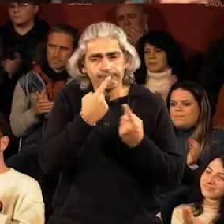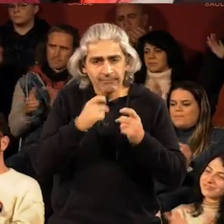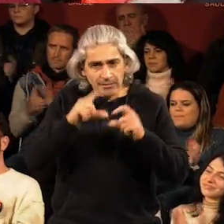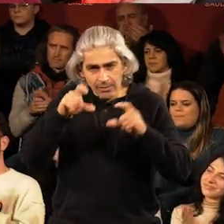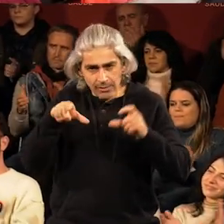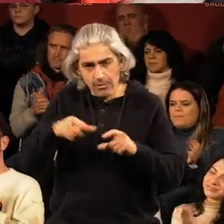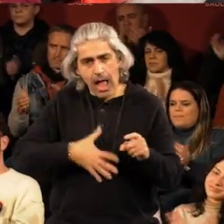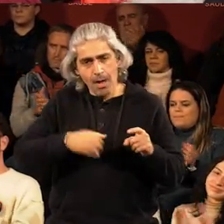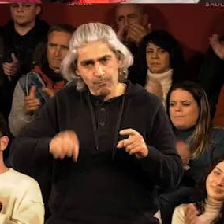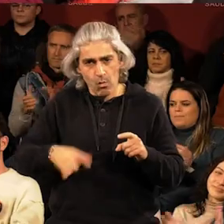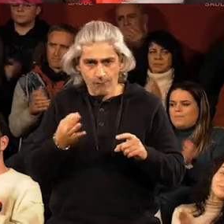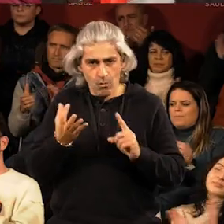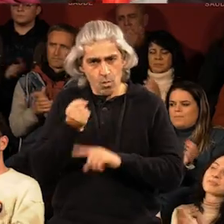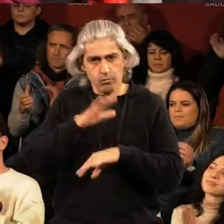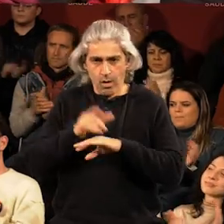do